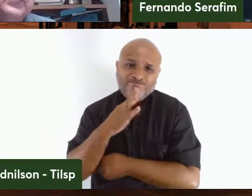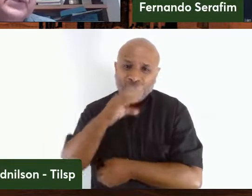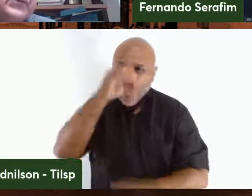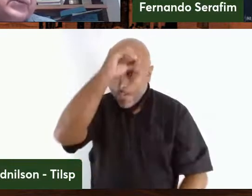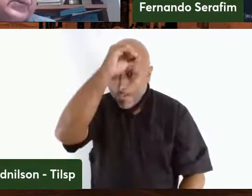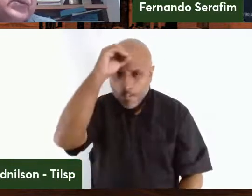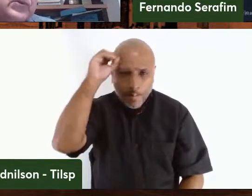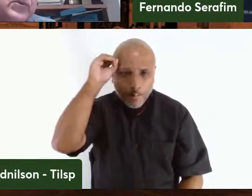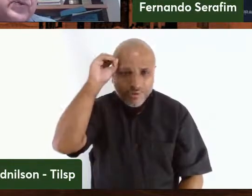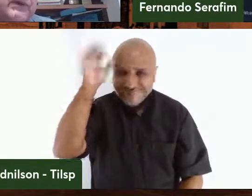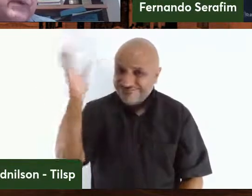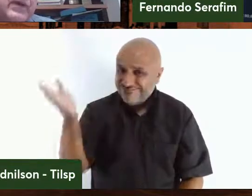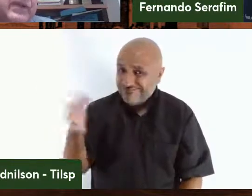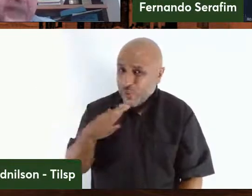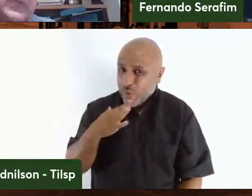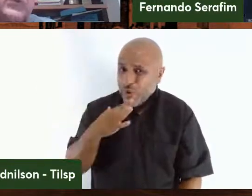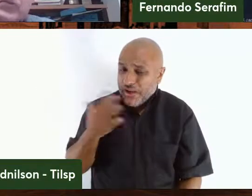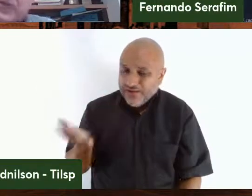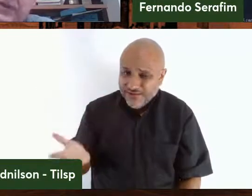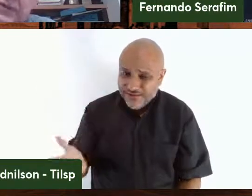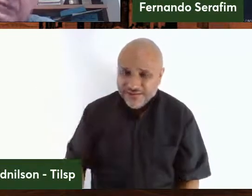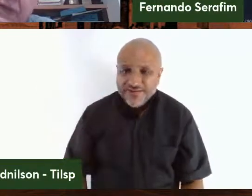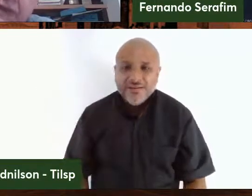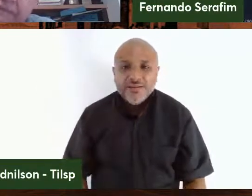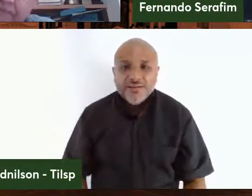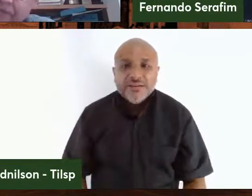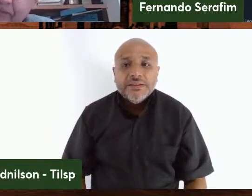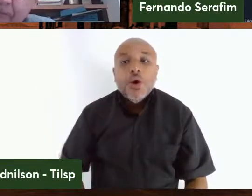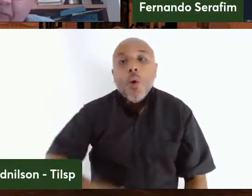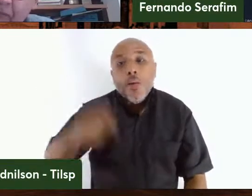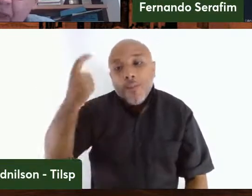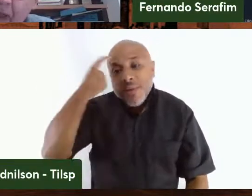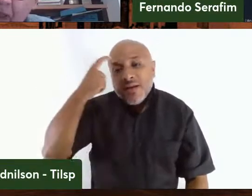Então, tudo isso, enfim, eu pensei em tudo isso